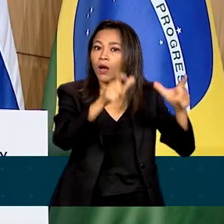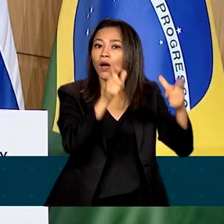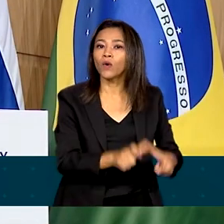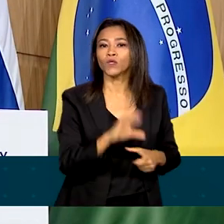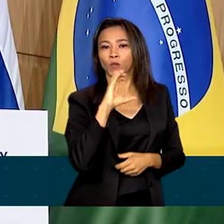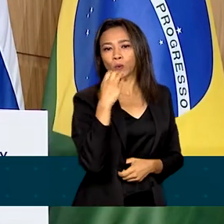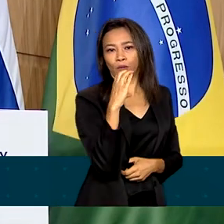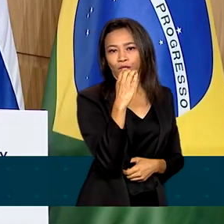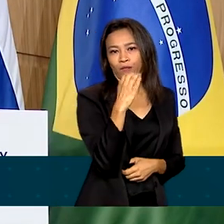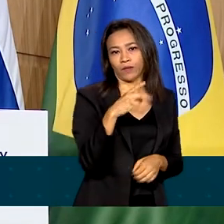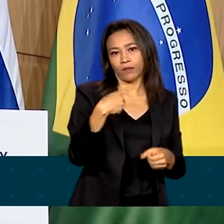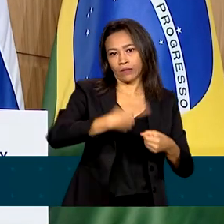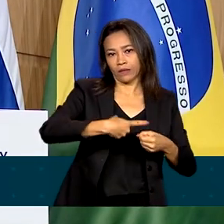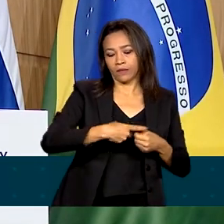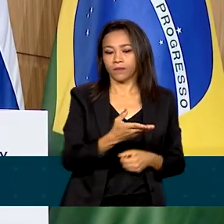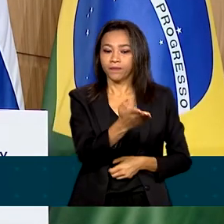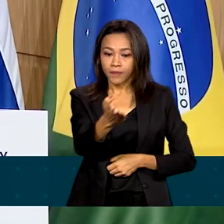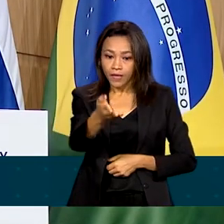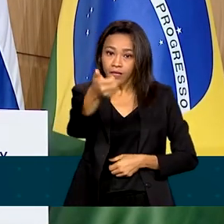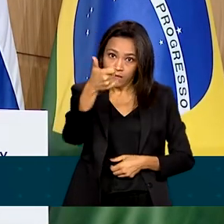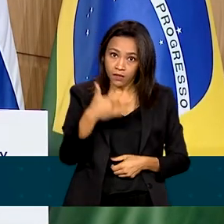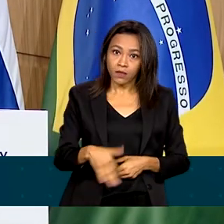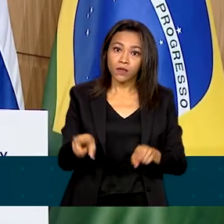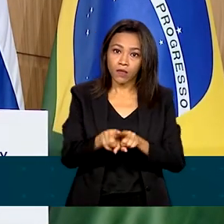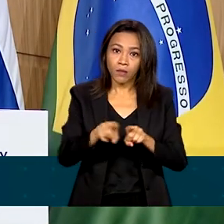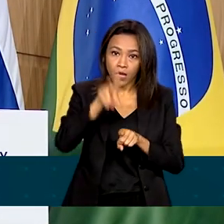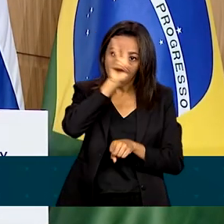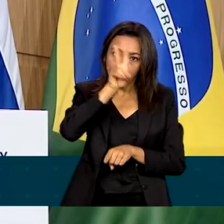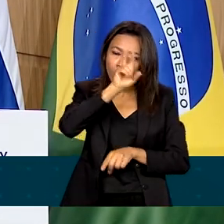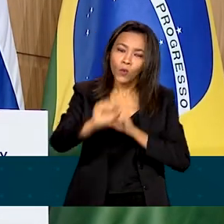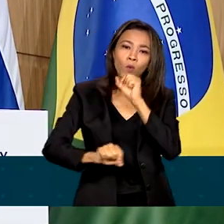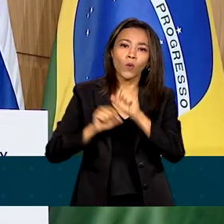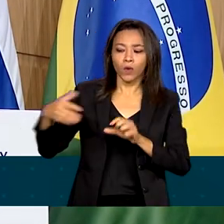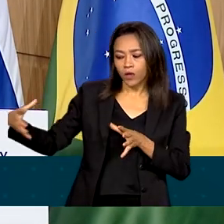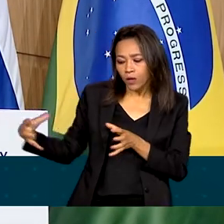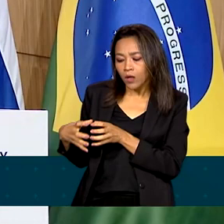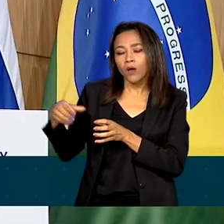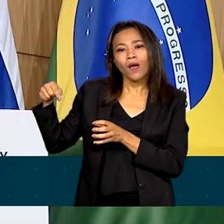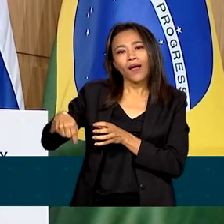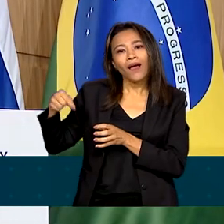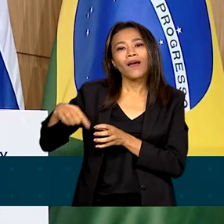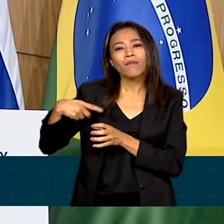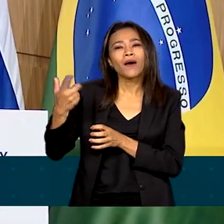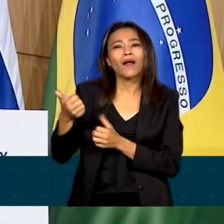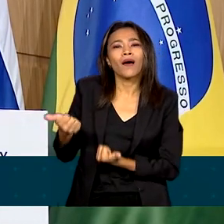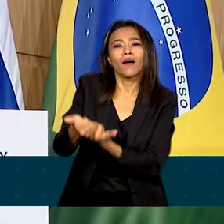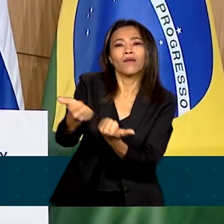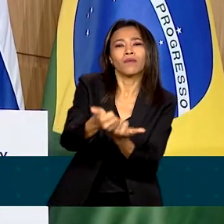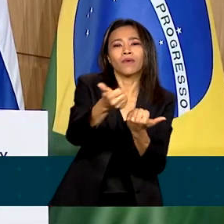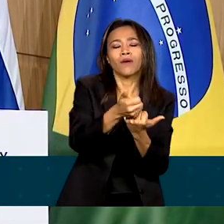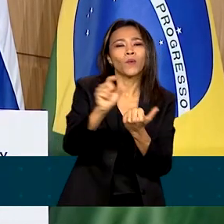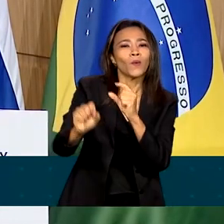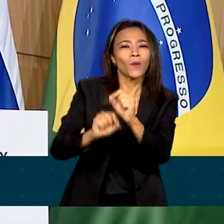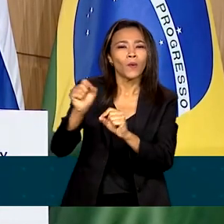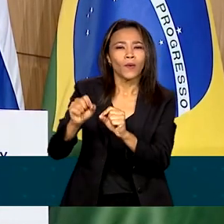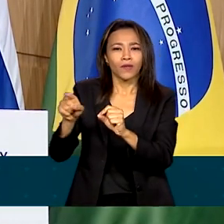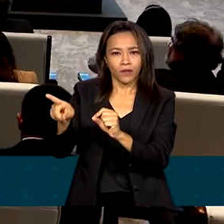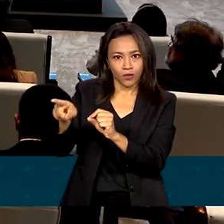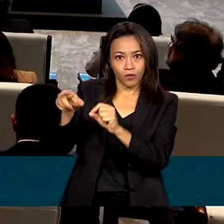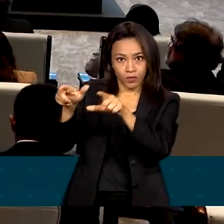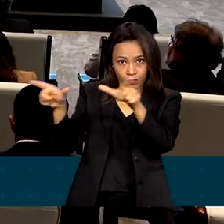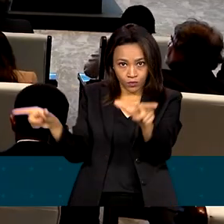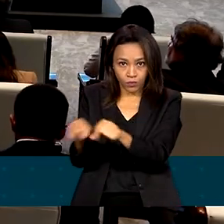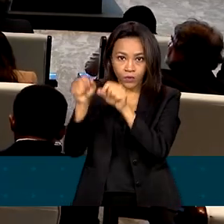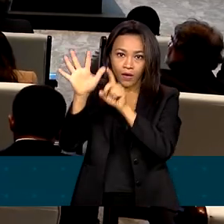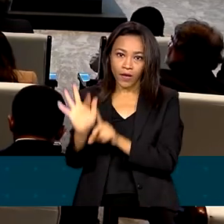presidente Lula lembrou que o Banco do BRICS é uma alternativa às instituições tradicionais de crédito, como o FMI, que